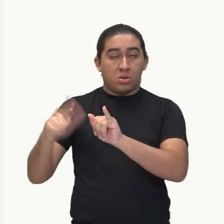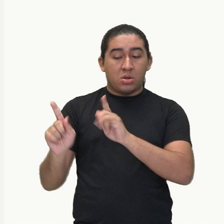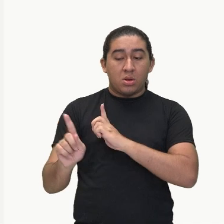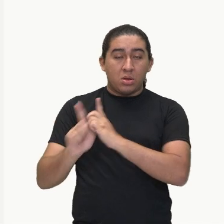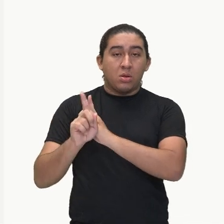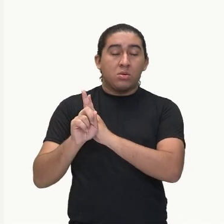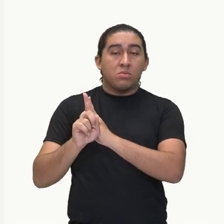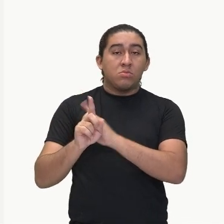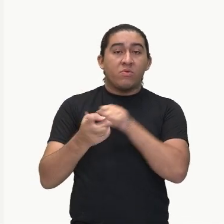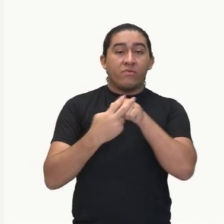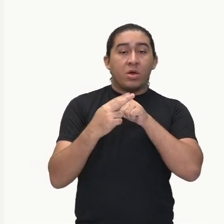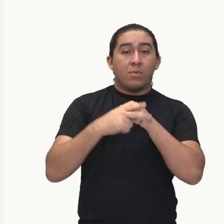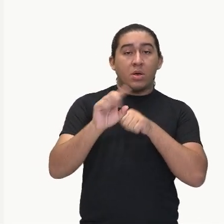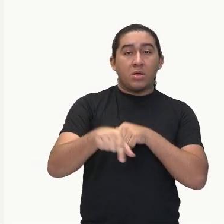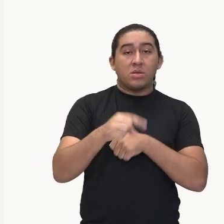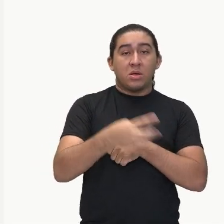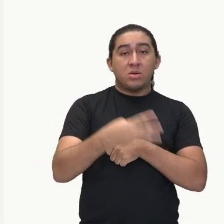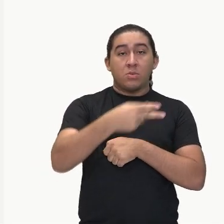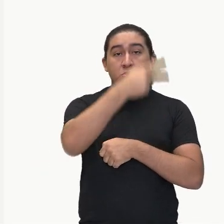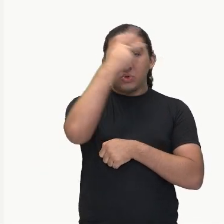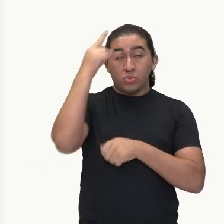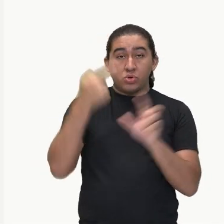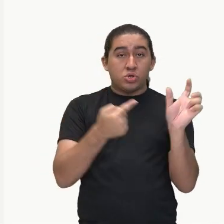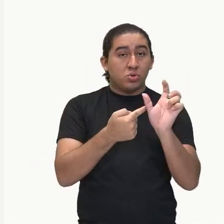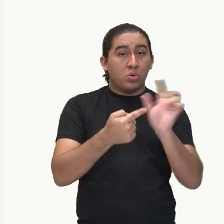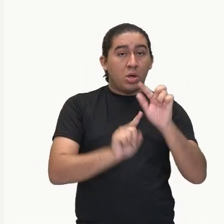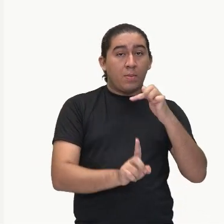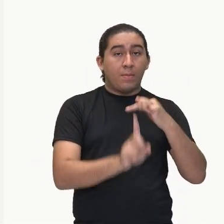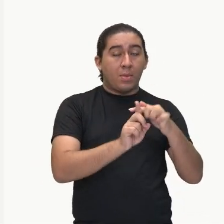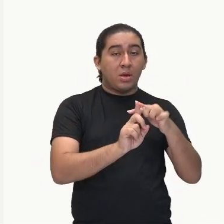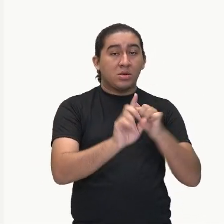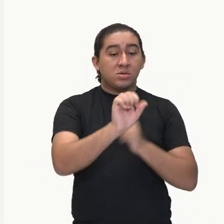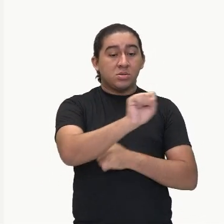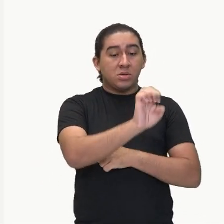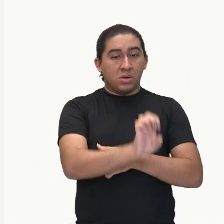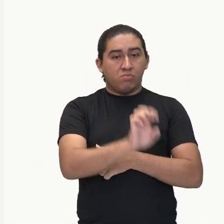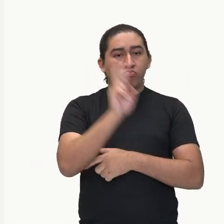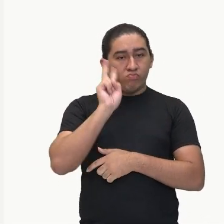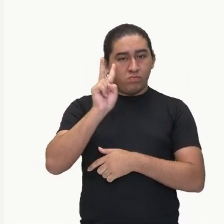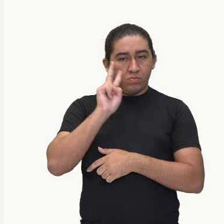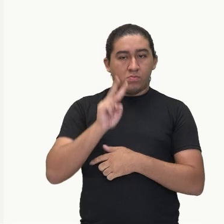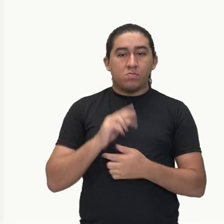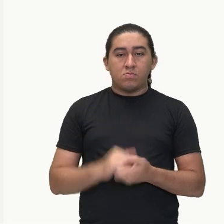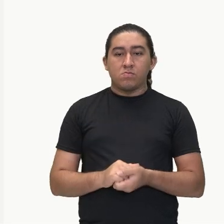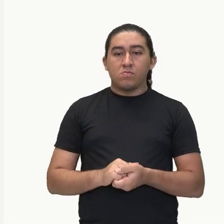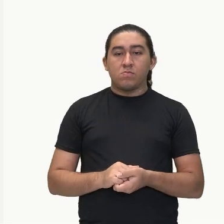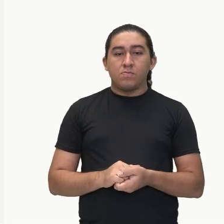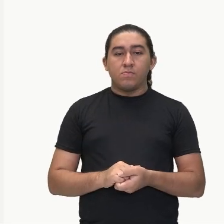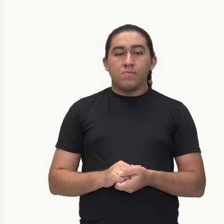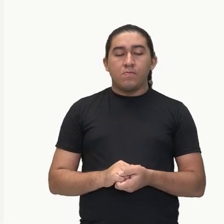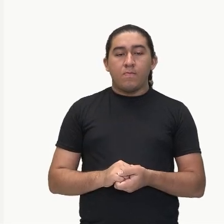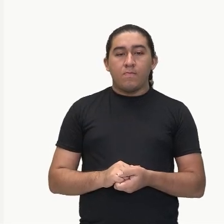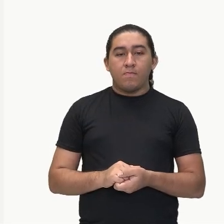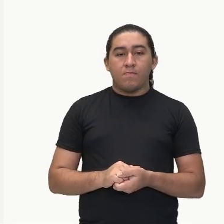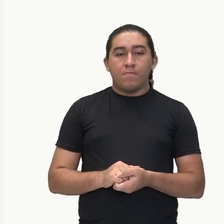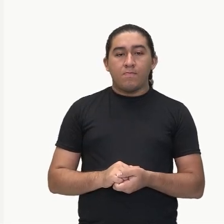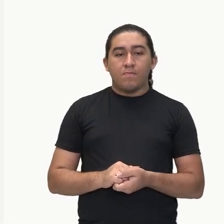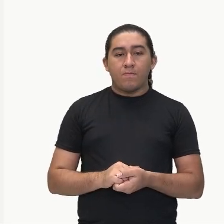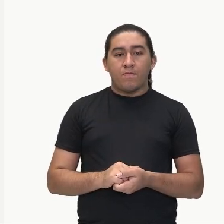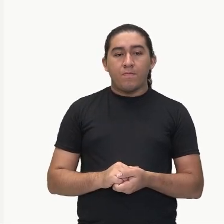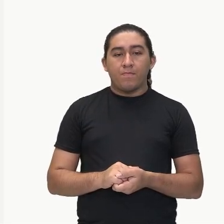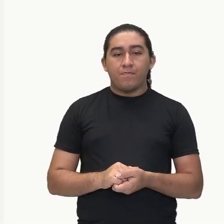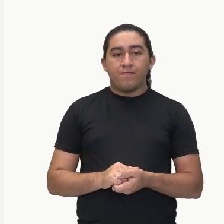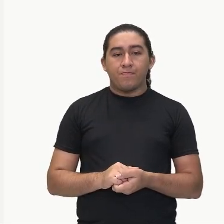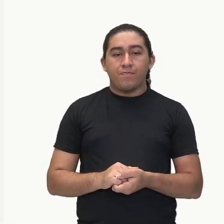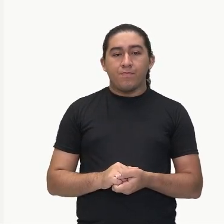verbo, terceira pessoa do singular mais a partícula se. Lembra? Confia-se em todos,